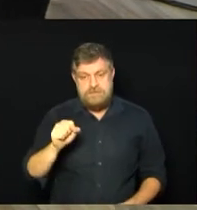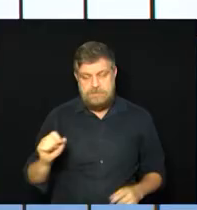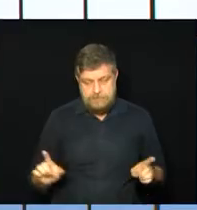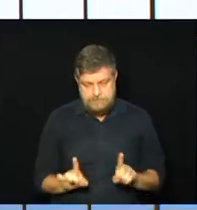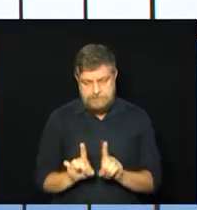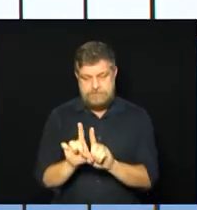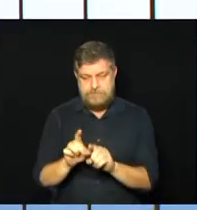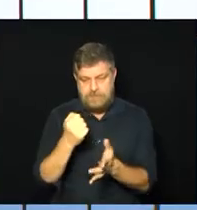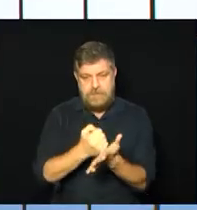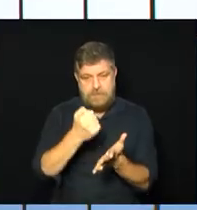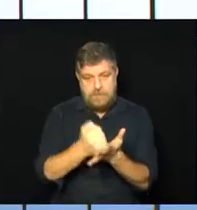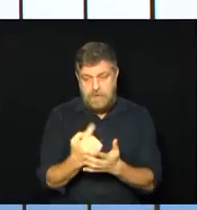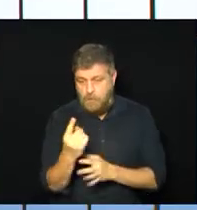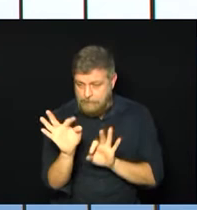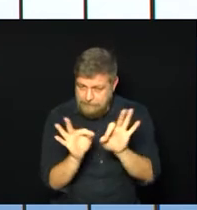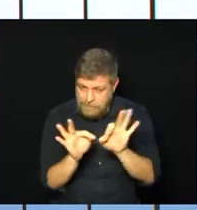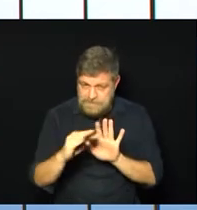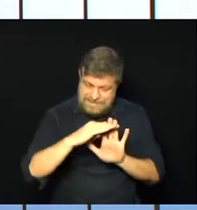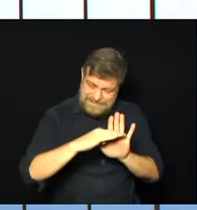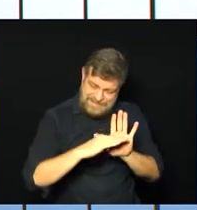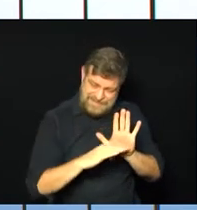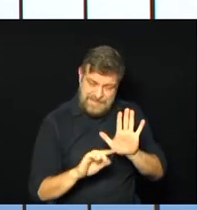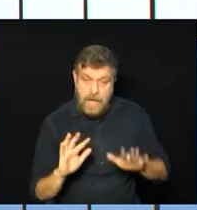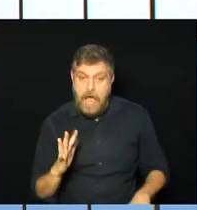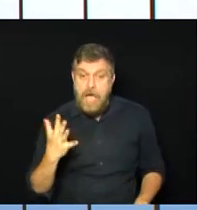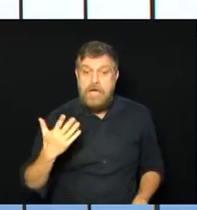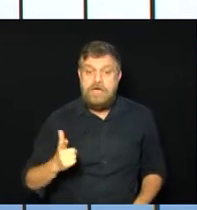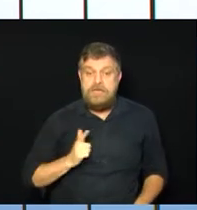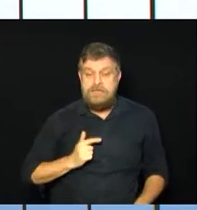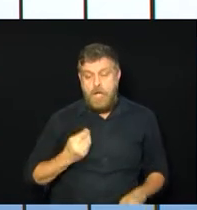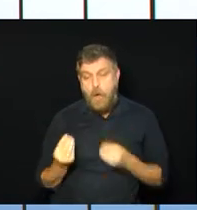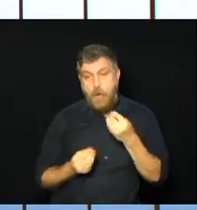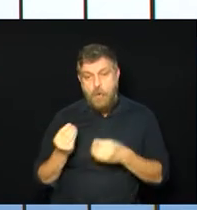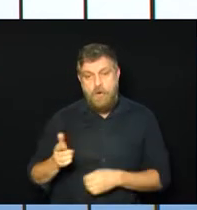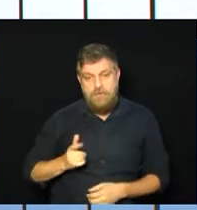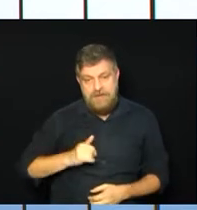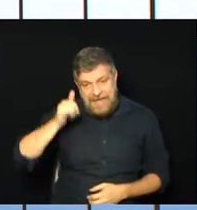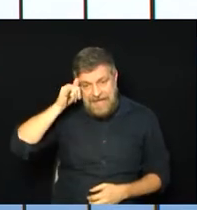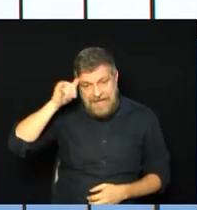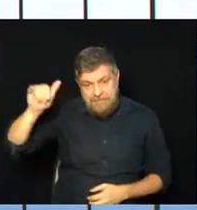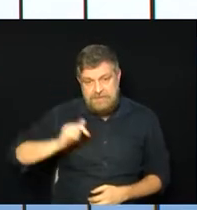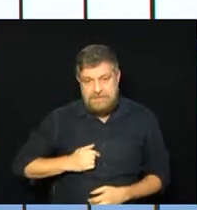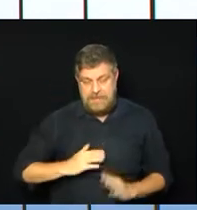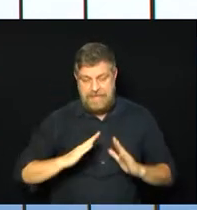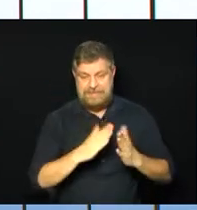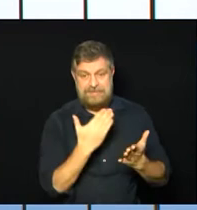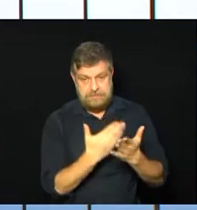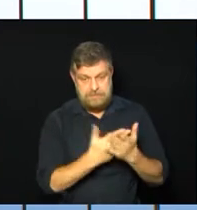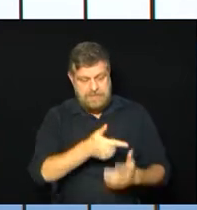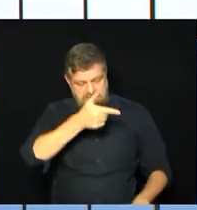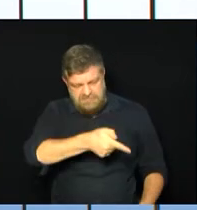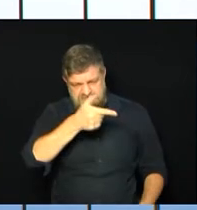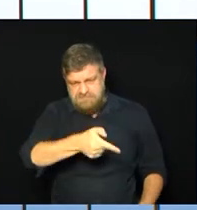e protocolaram um projeto de lei que cria o Programa de Prevenção contra Atentados Praticados